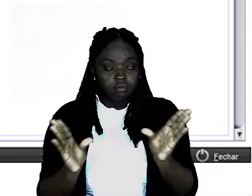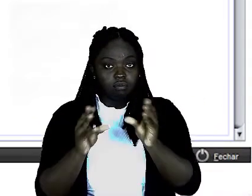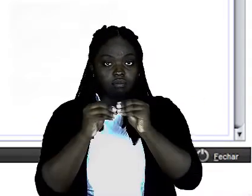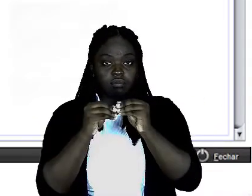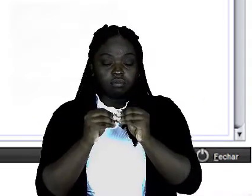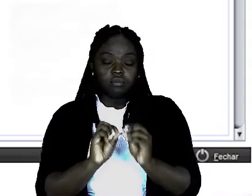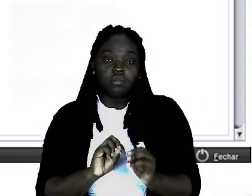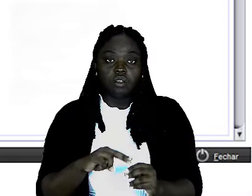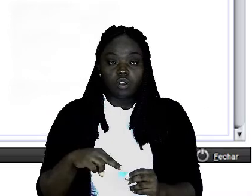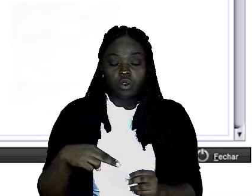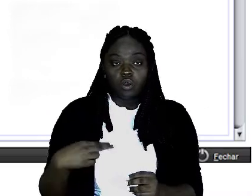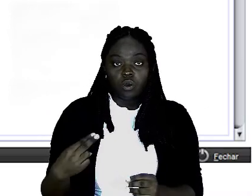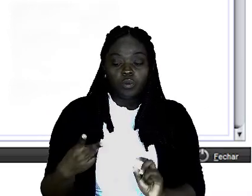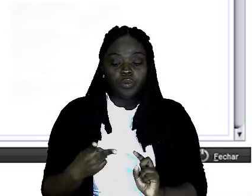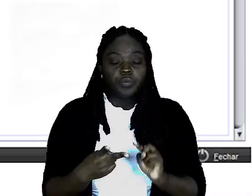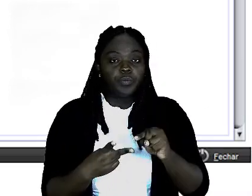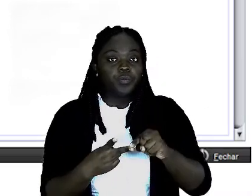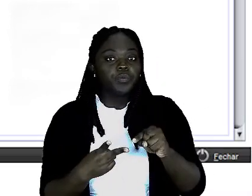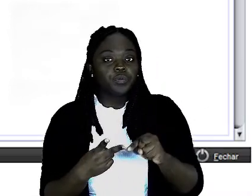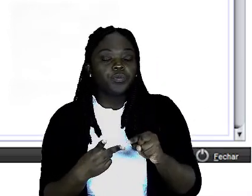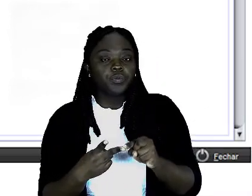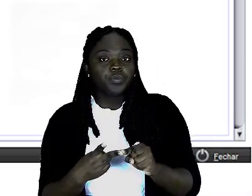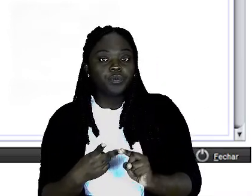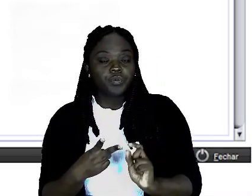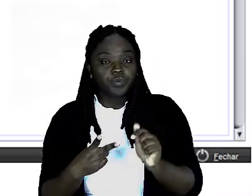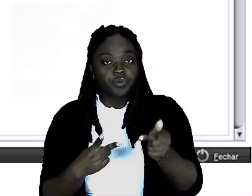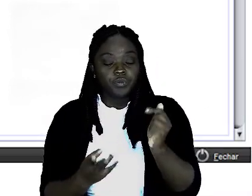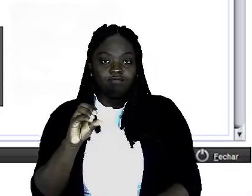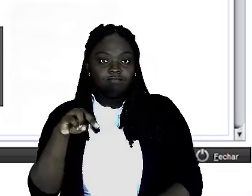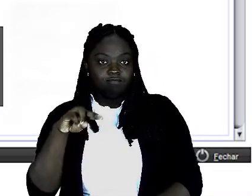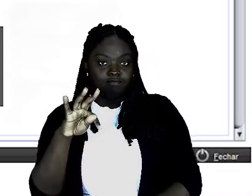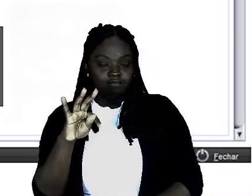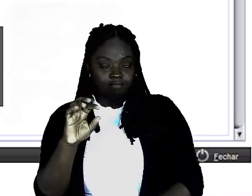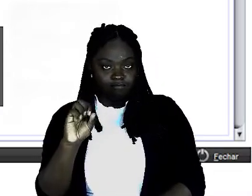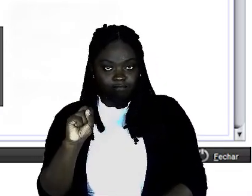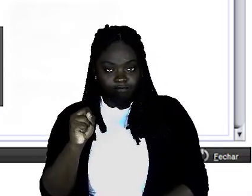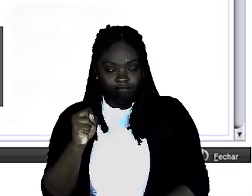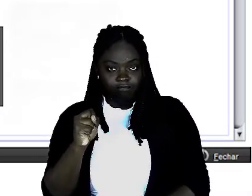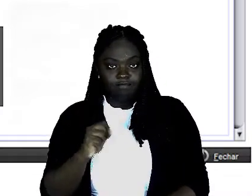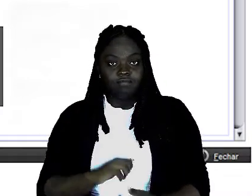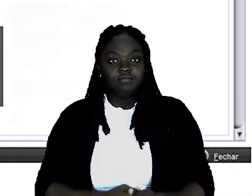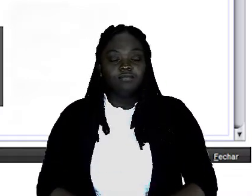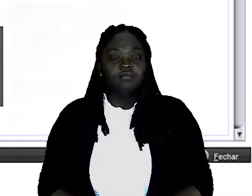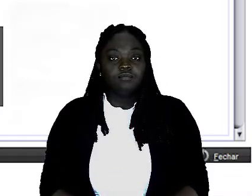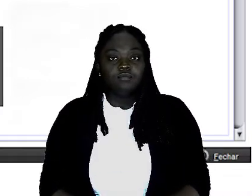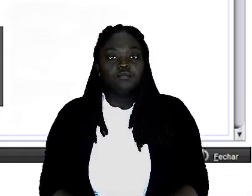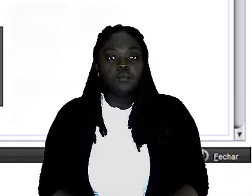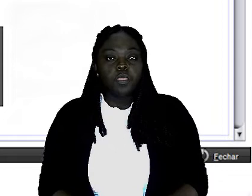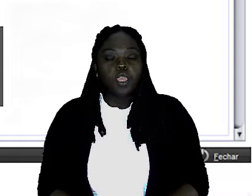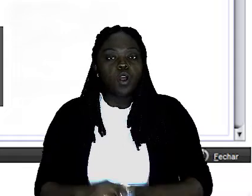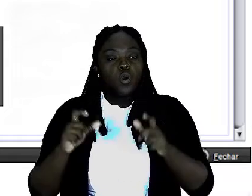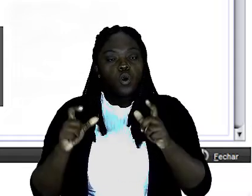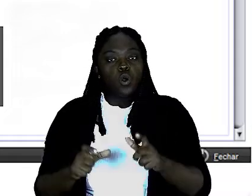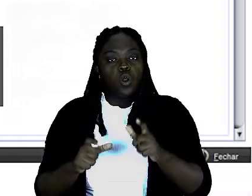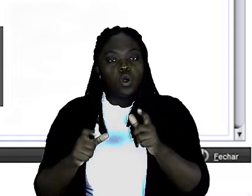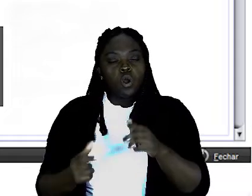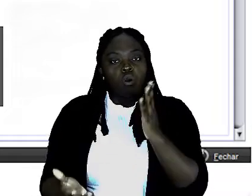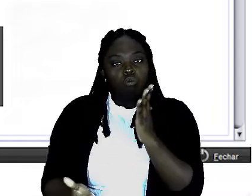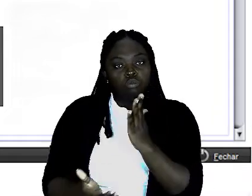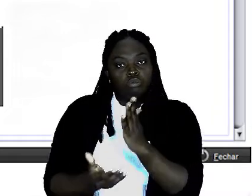a prestação de contas para gerar o arquivo. Selecione o local de gravação do arquivo.